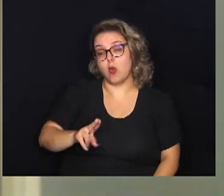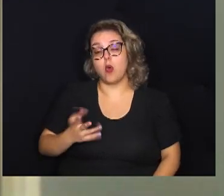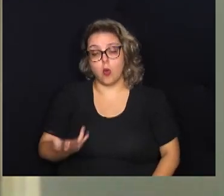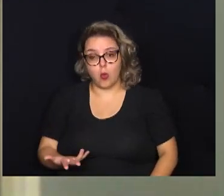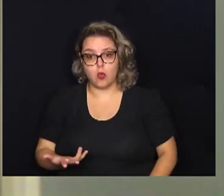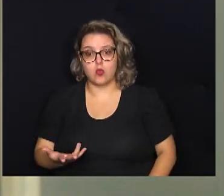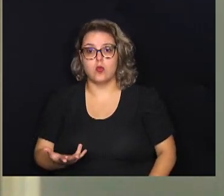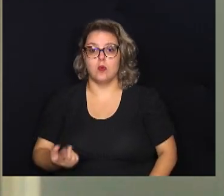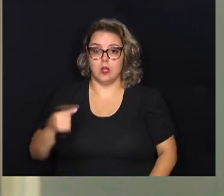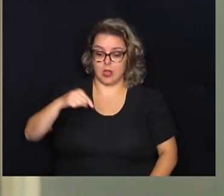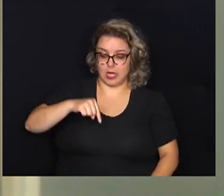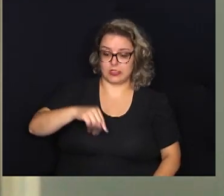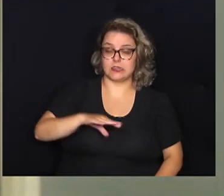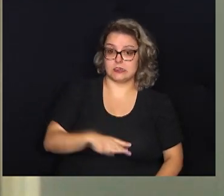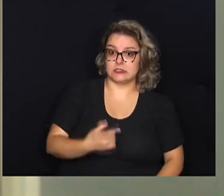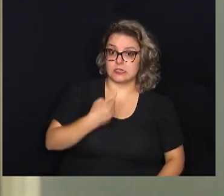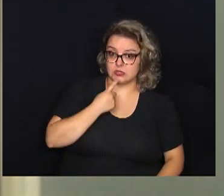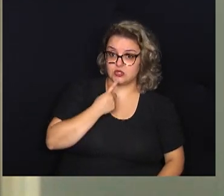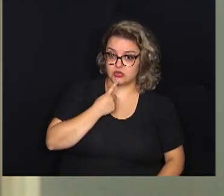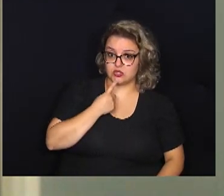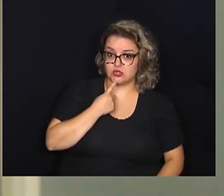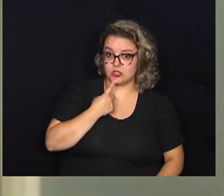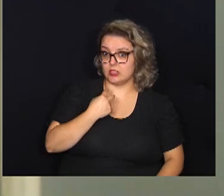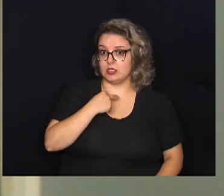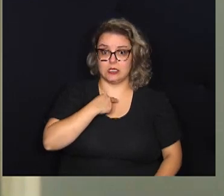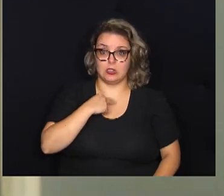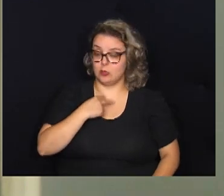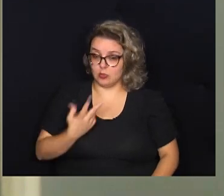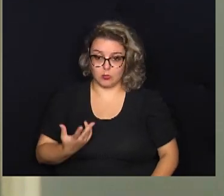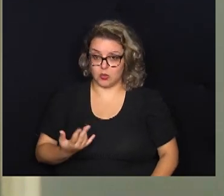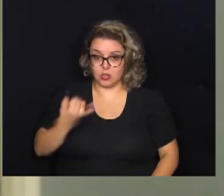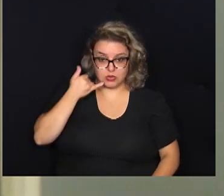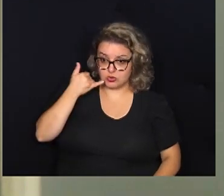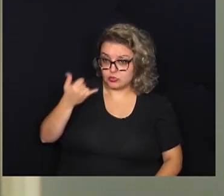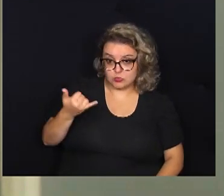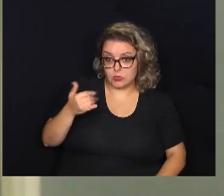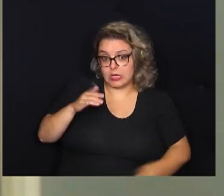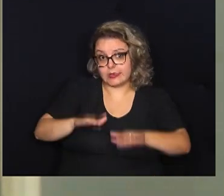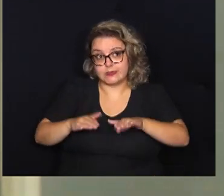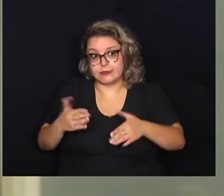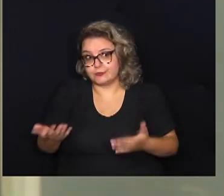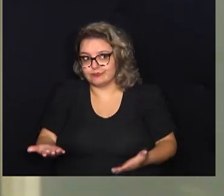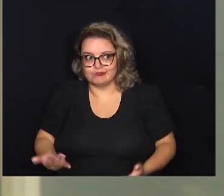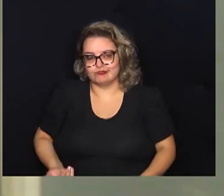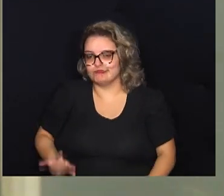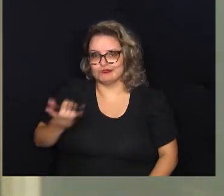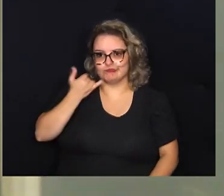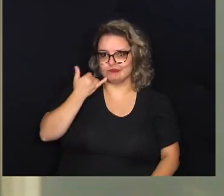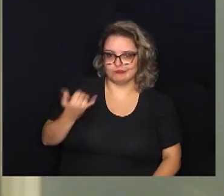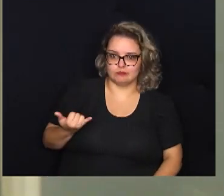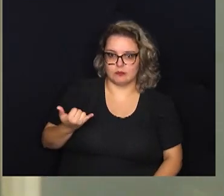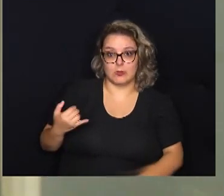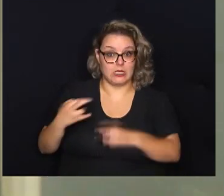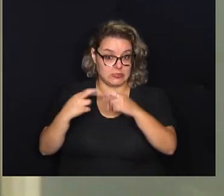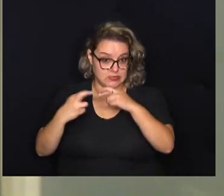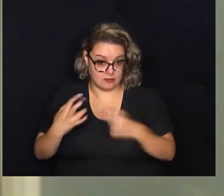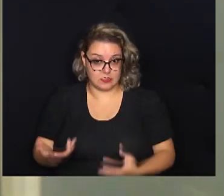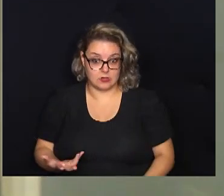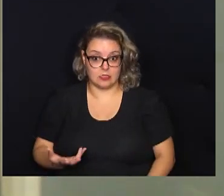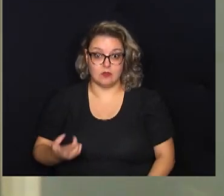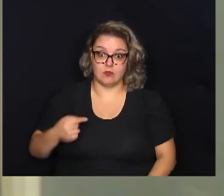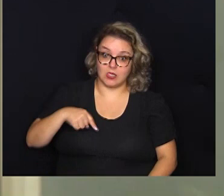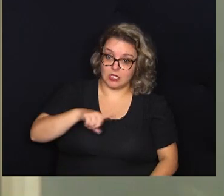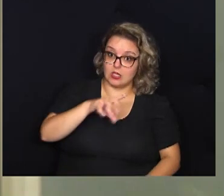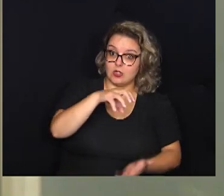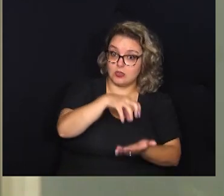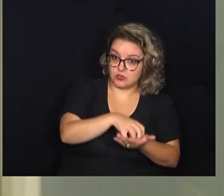é daqui da cidade de Campinas e não pode estar fazendo uma ligação, de repente o seu celular está sendo vigiado, vai até o